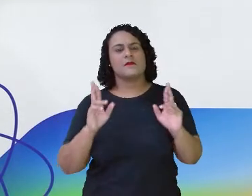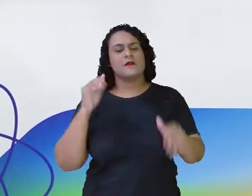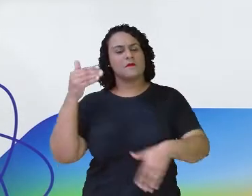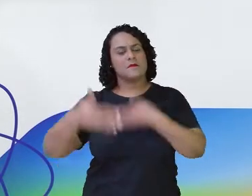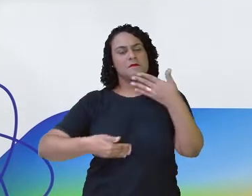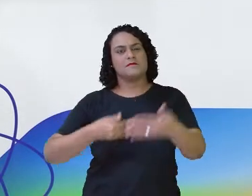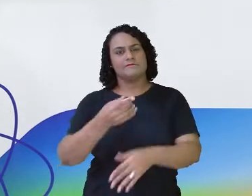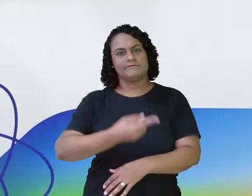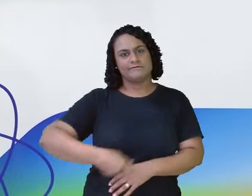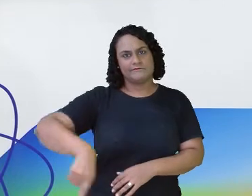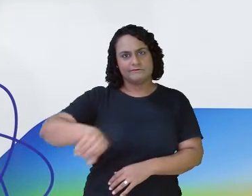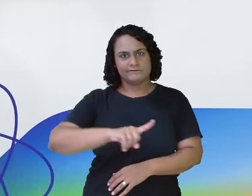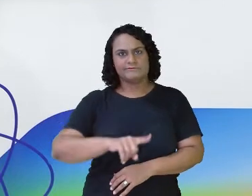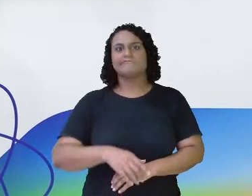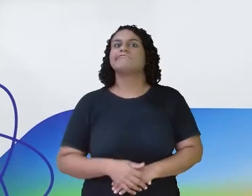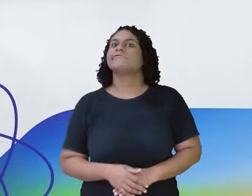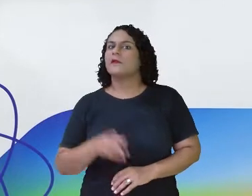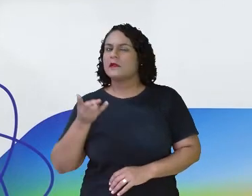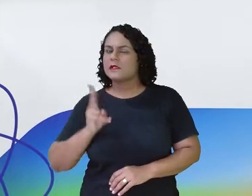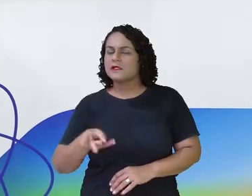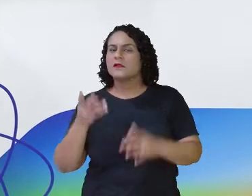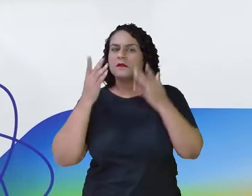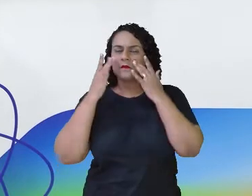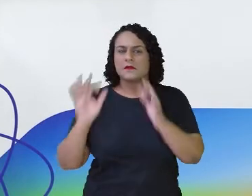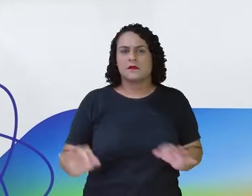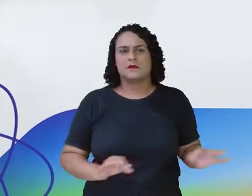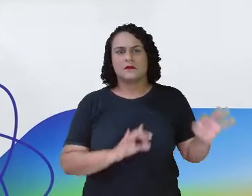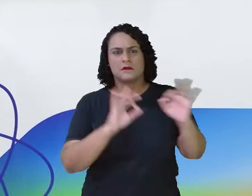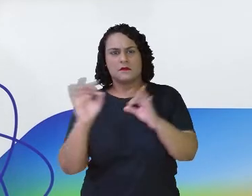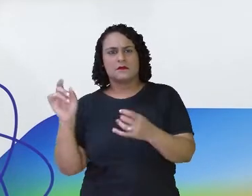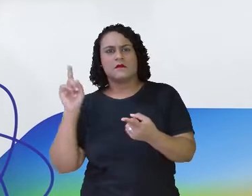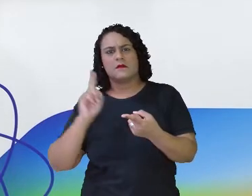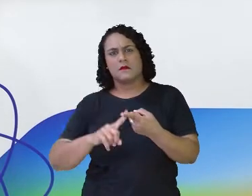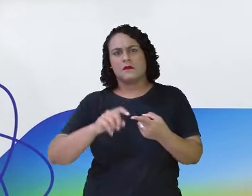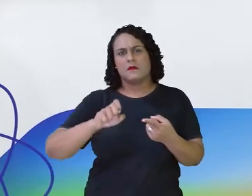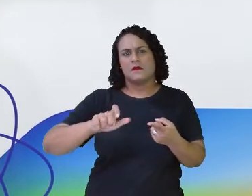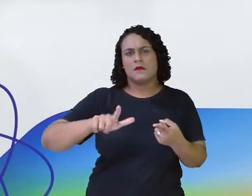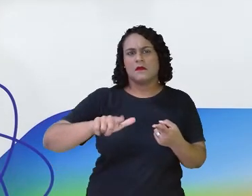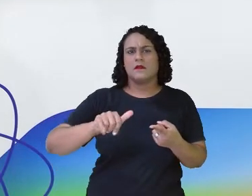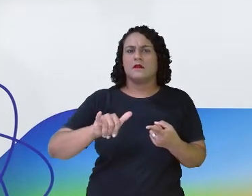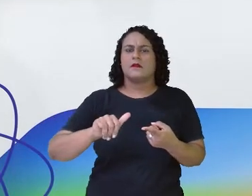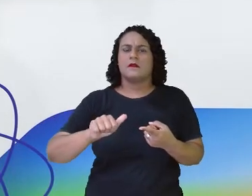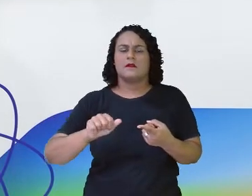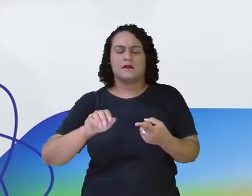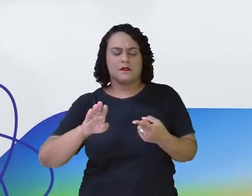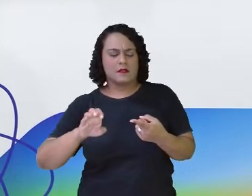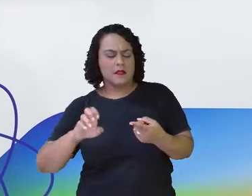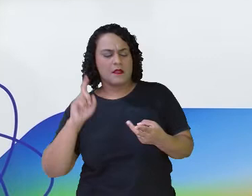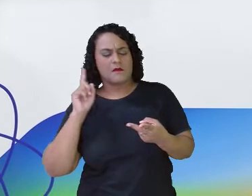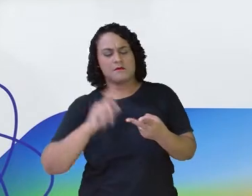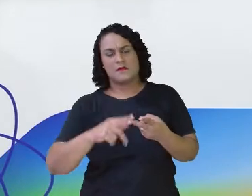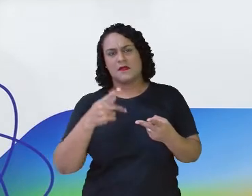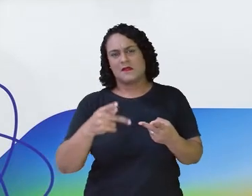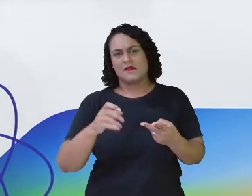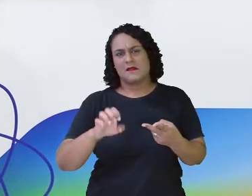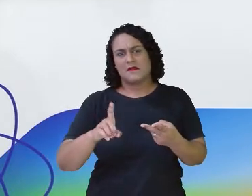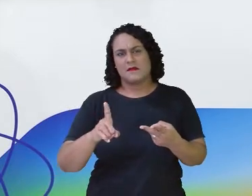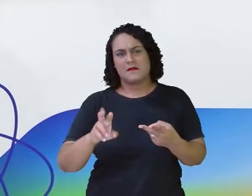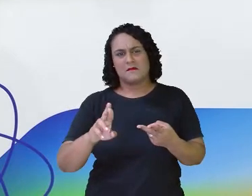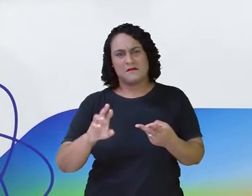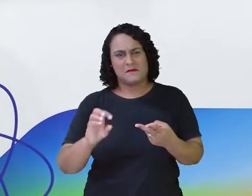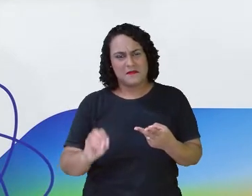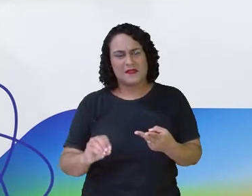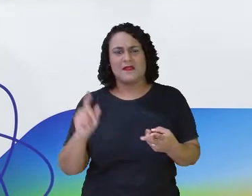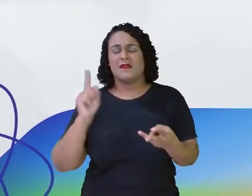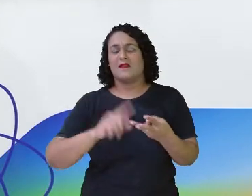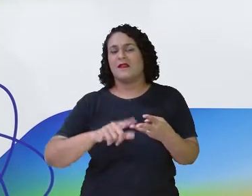vocês, aqueles que sempre estão conosco, né? Laura, Eliabe, o Pedro, não é? Que é aquele que ama matemática, mas